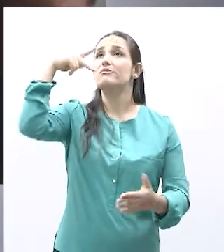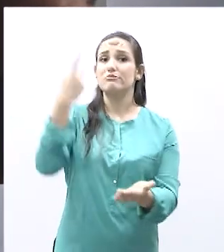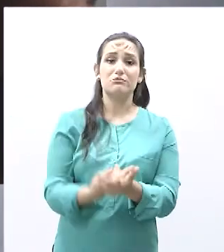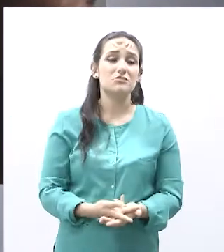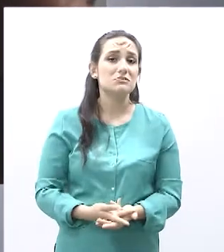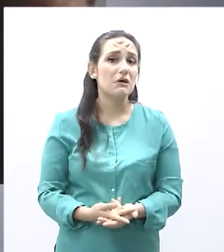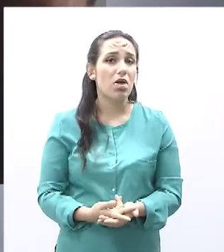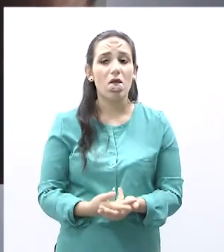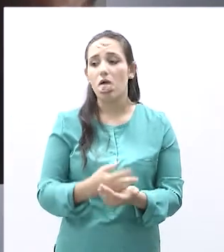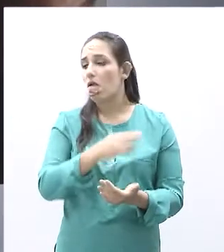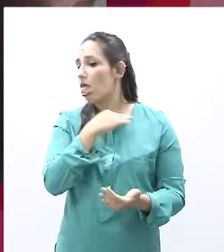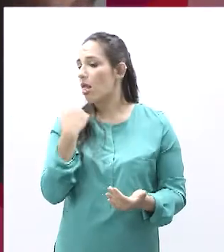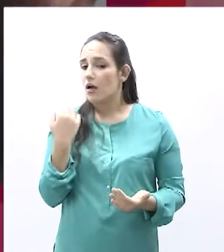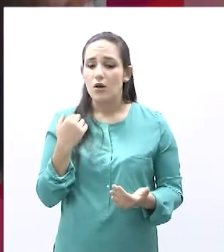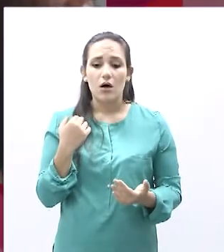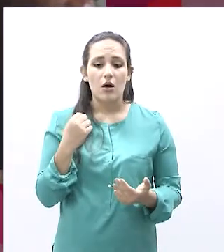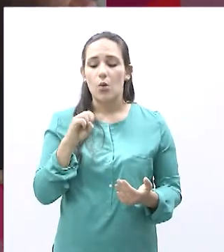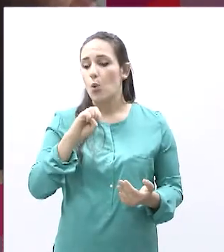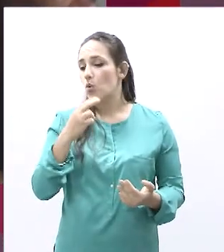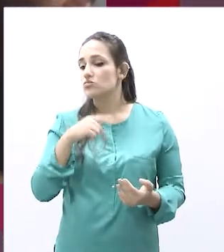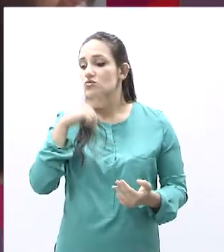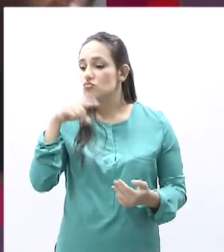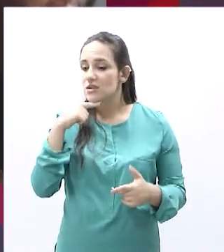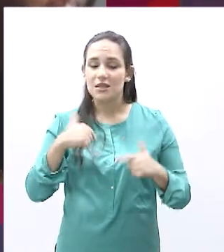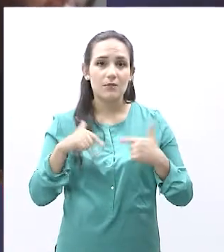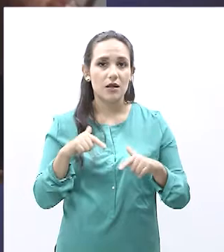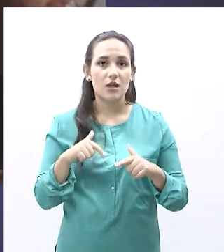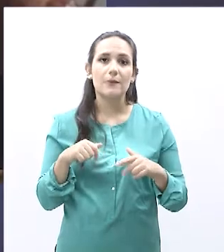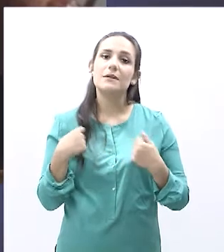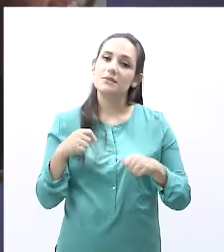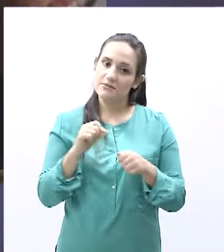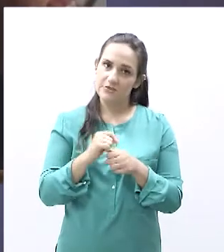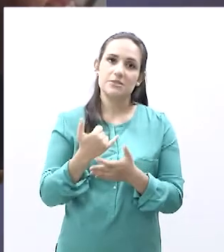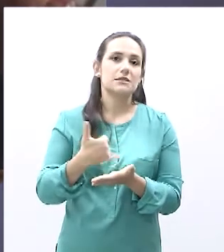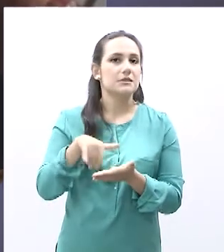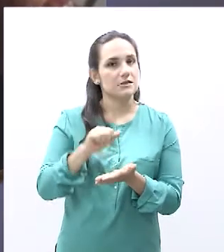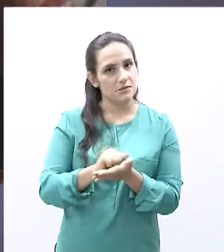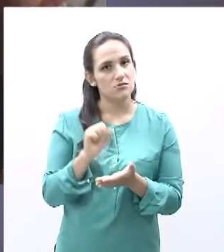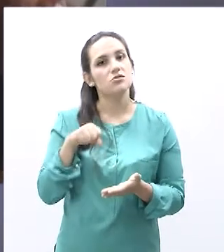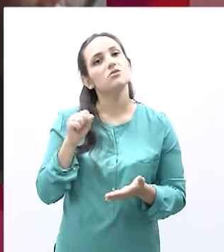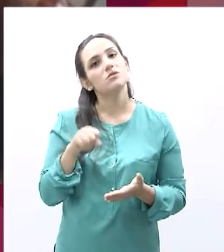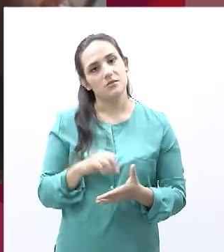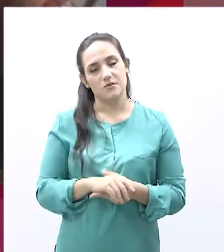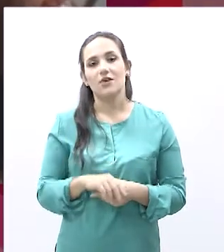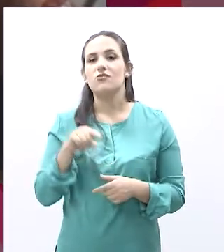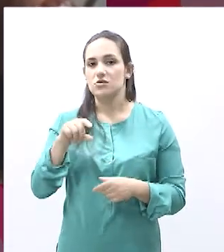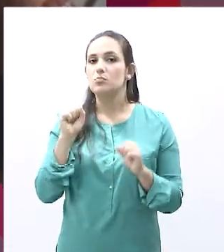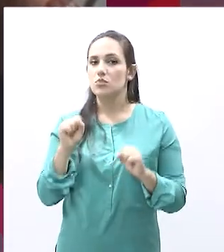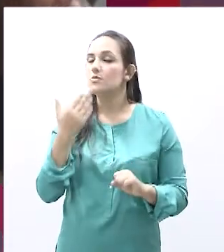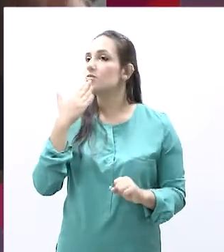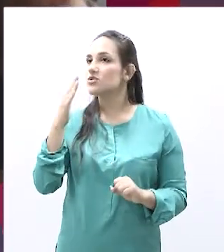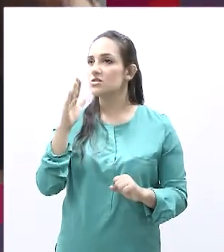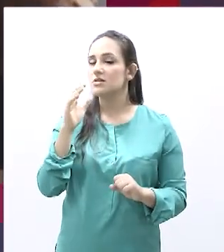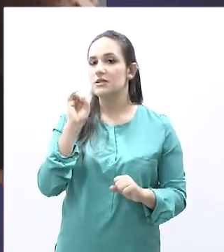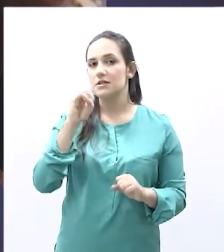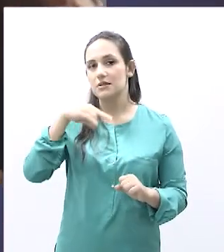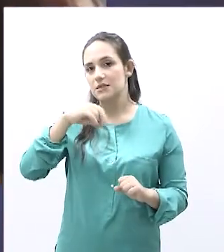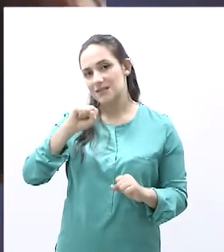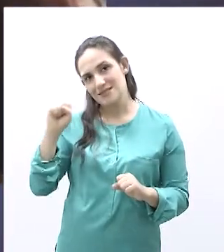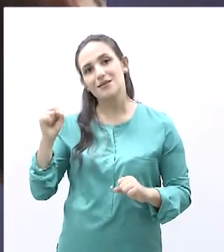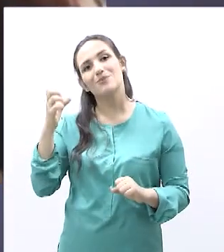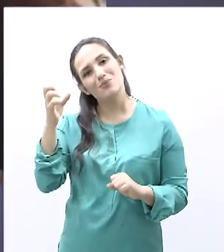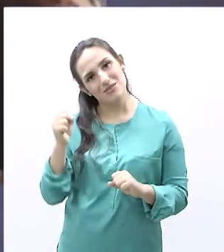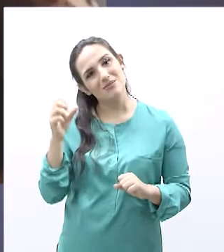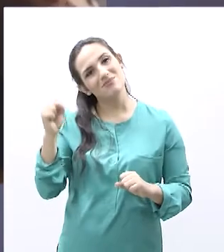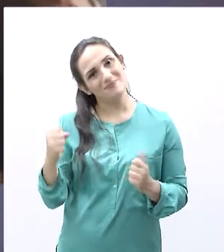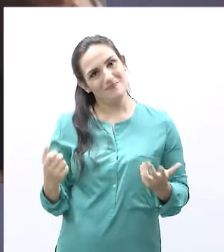de benefício aí por incapacidade, que você se inscreva, passe a ser um MEI formalizado, se formalize